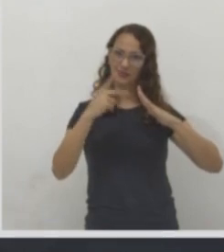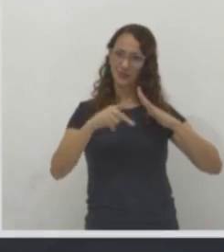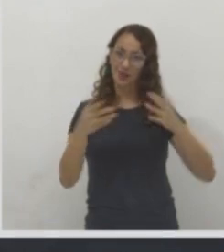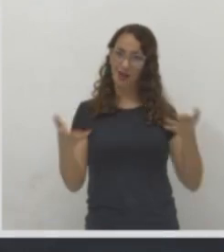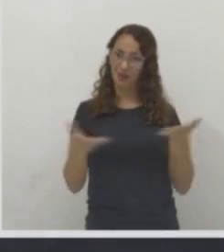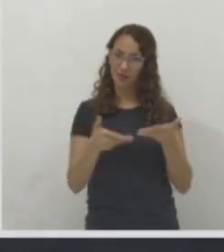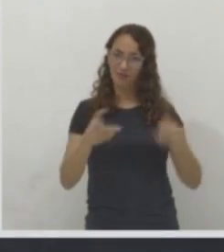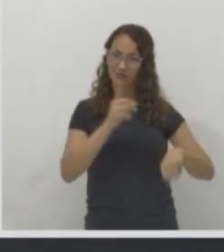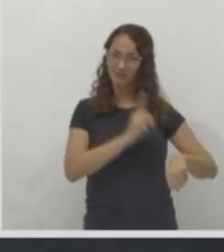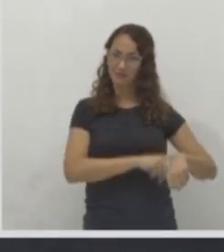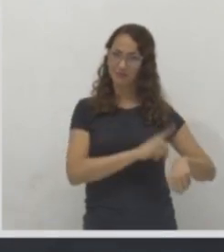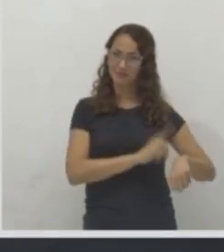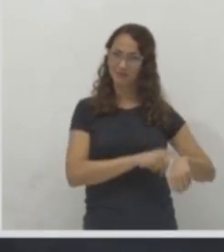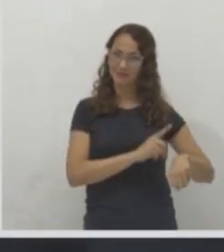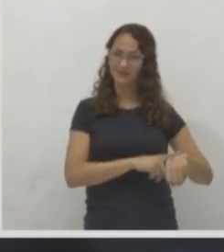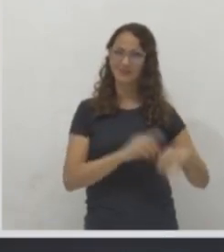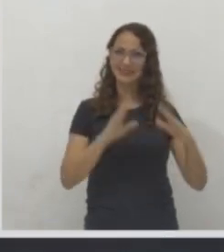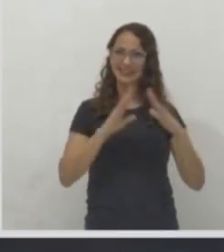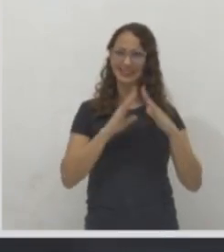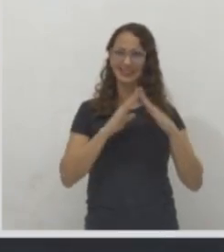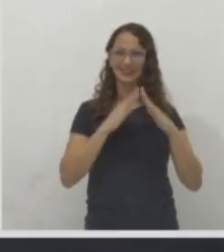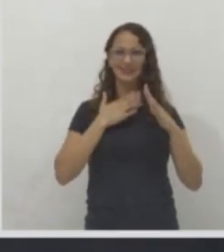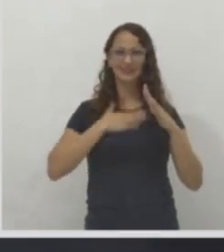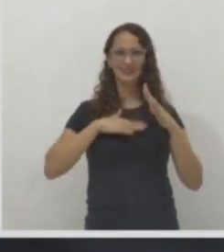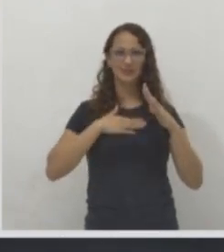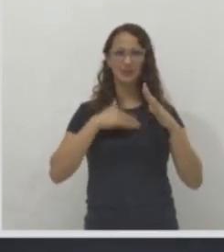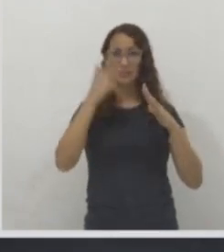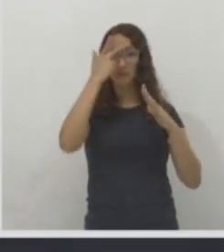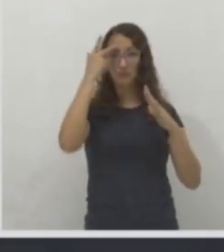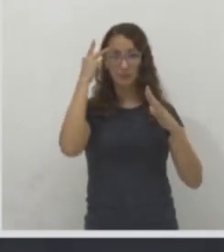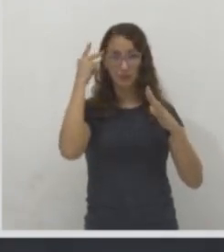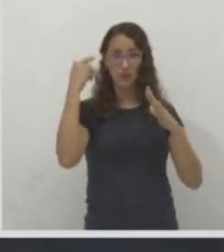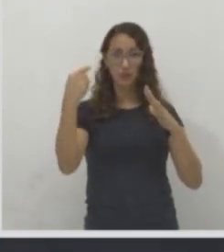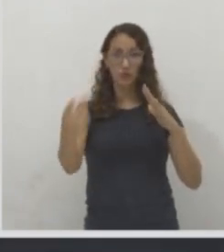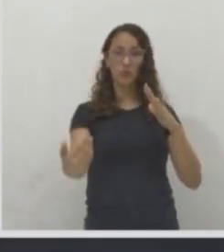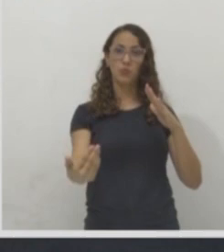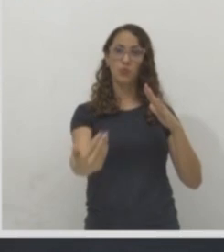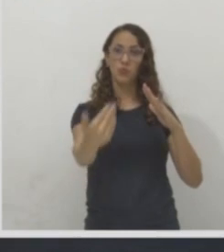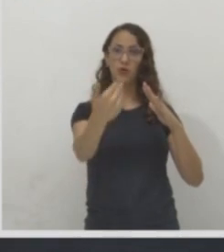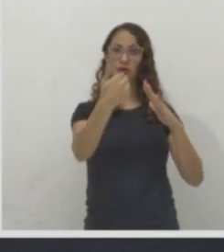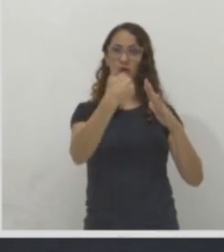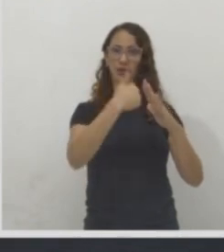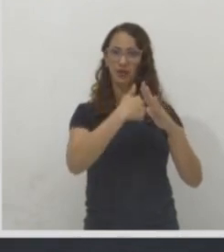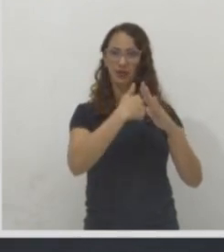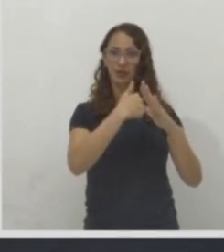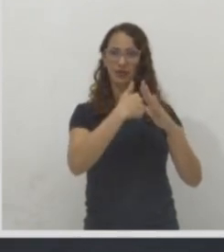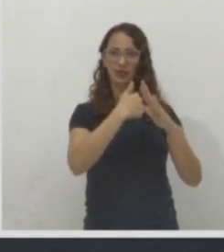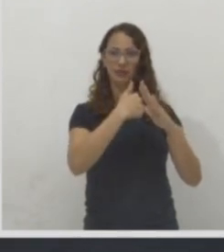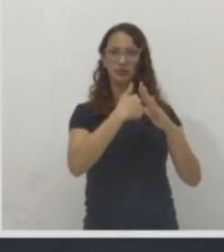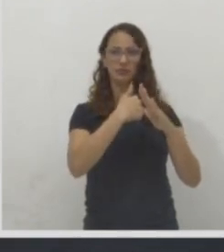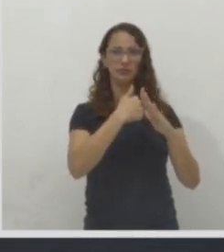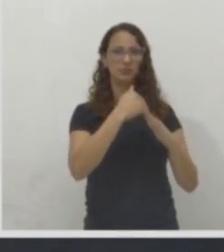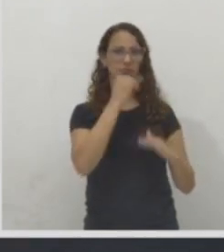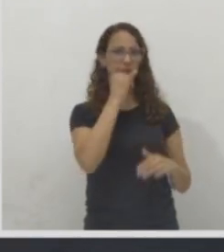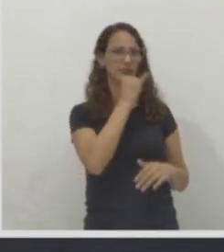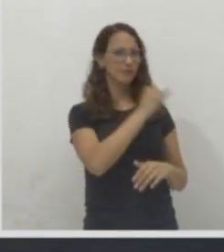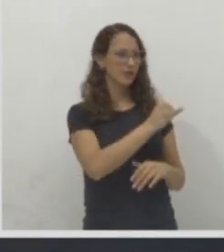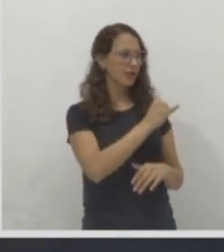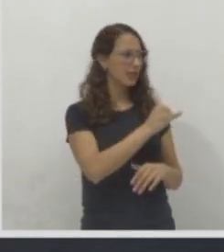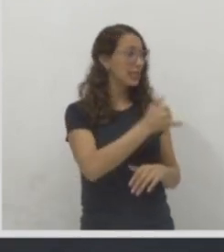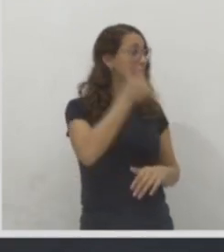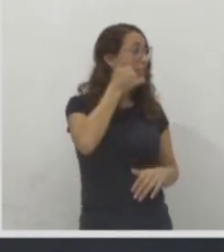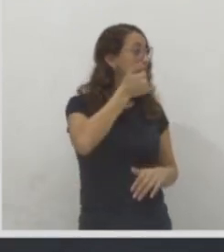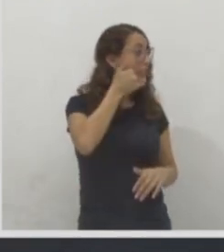nesse momento, e alguém entrou no local em que você está e diz a si mesmo,